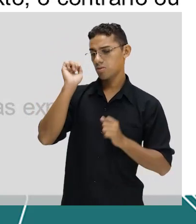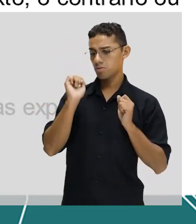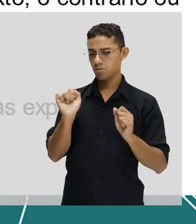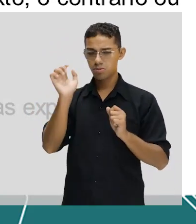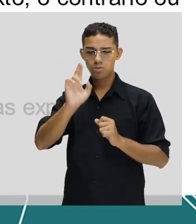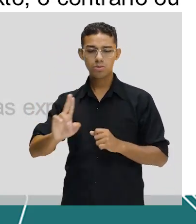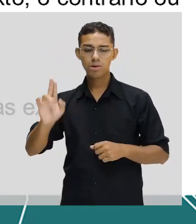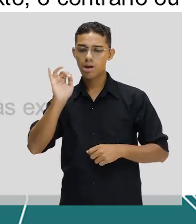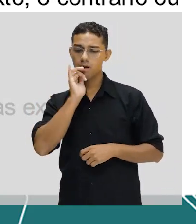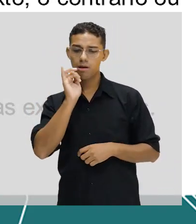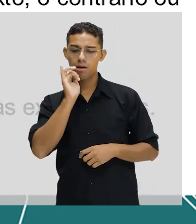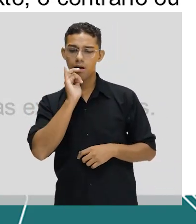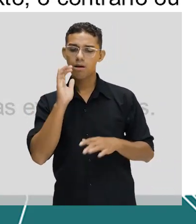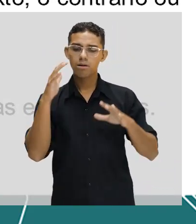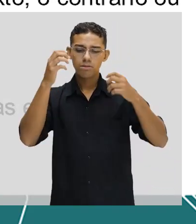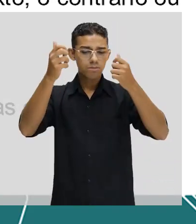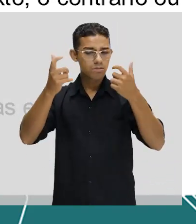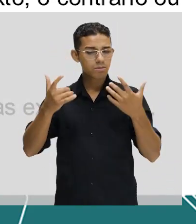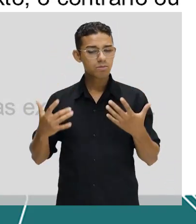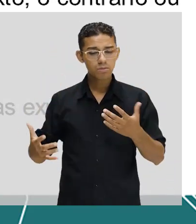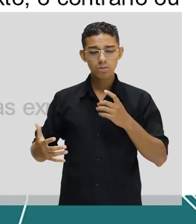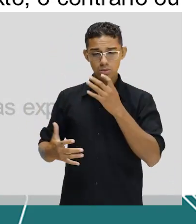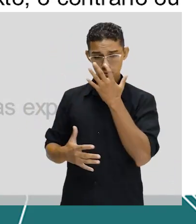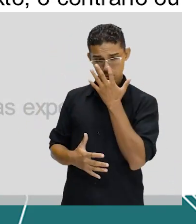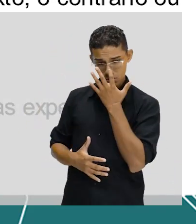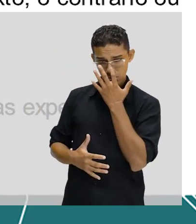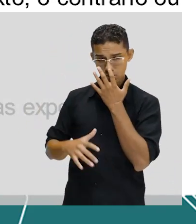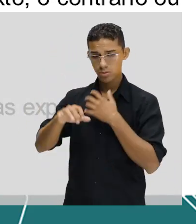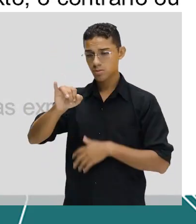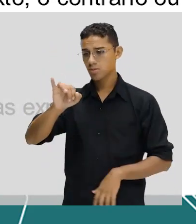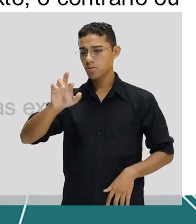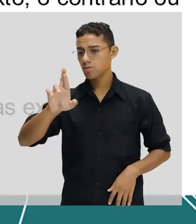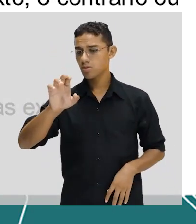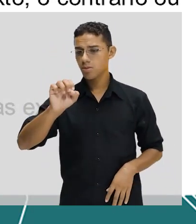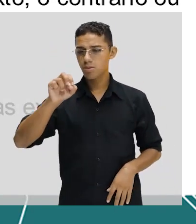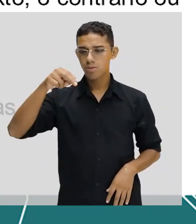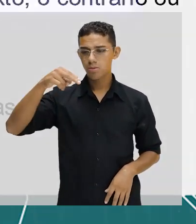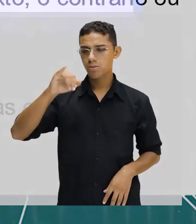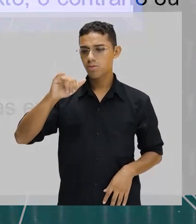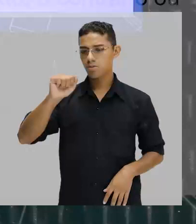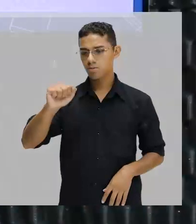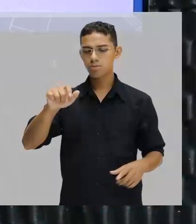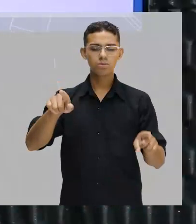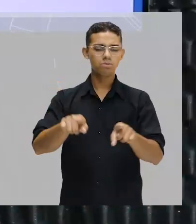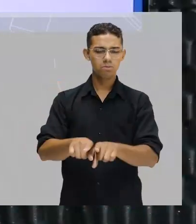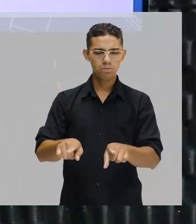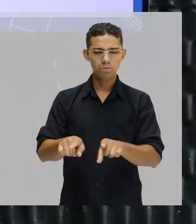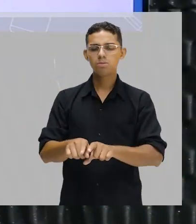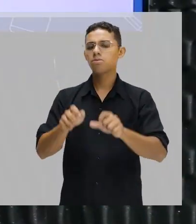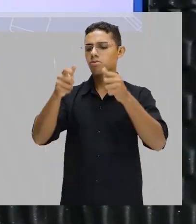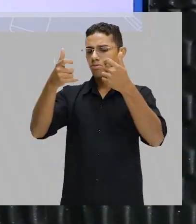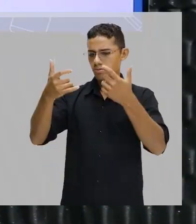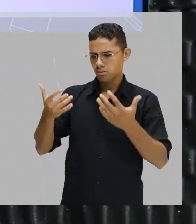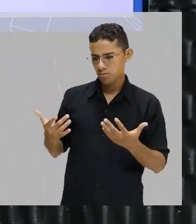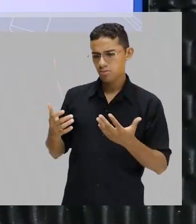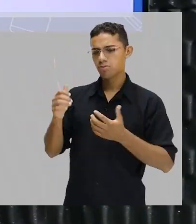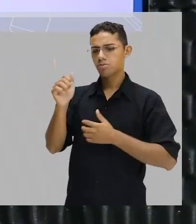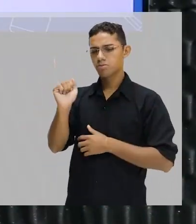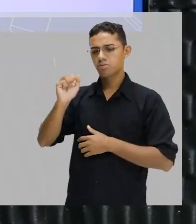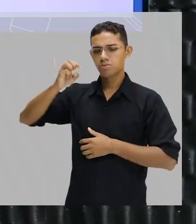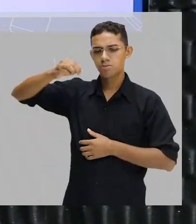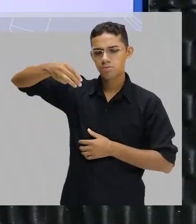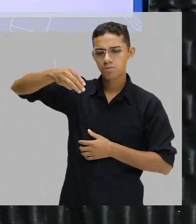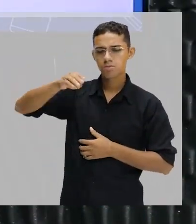Então, vamos ver aqui um pouquinho sobre a ironia. A ironia também é um dos recursos utilizados na ambiguidade, já que